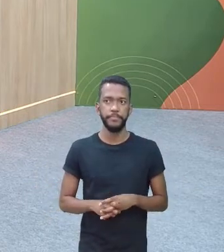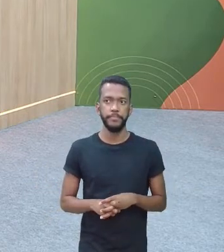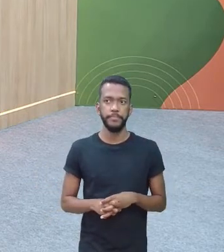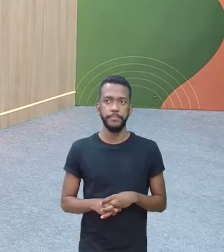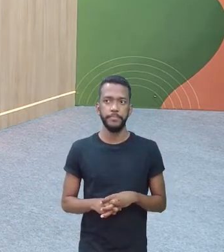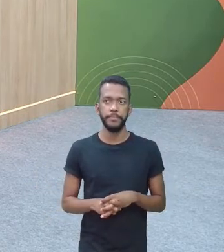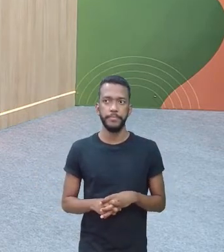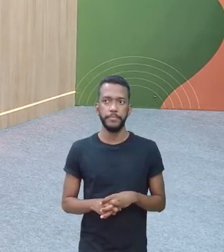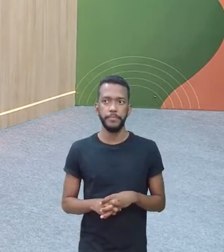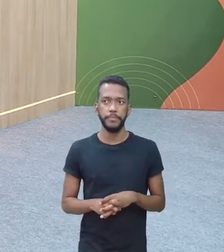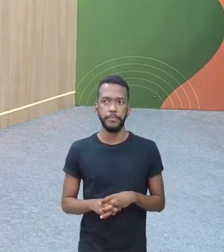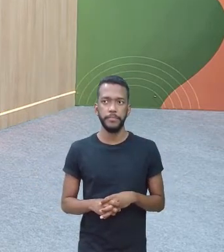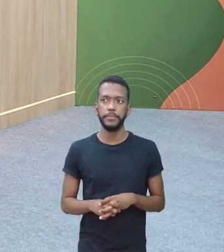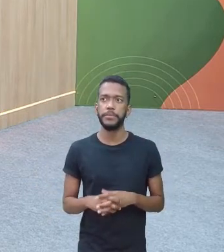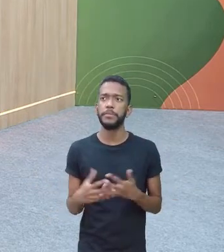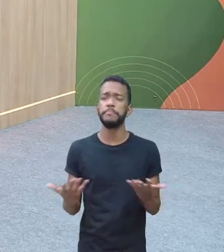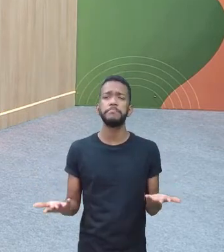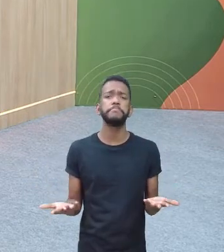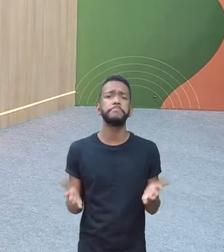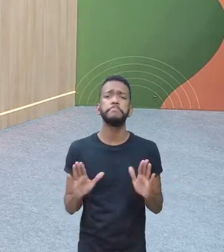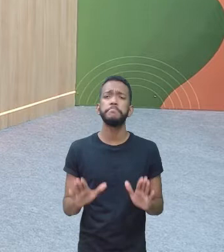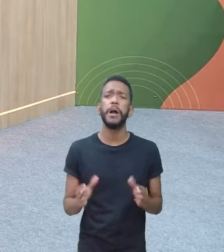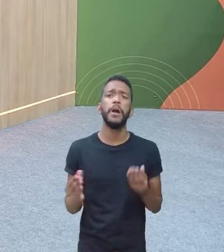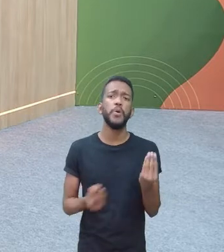E aí, vamos lá, quando